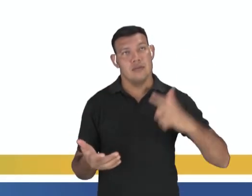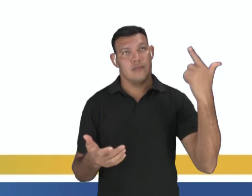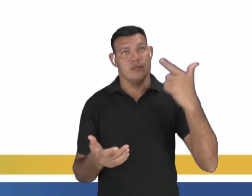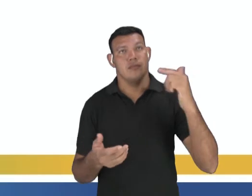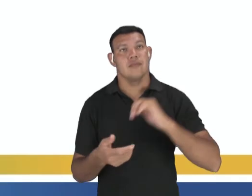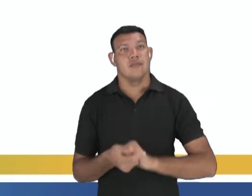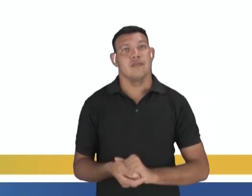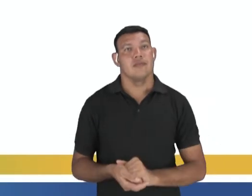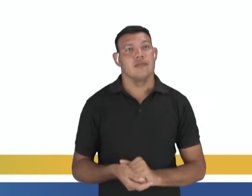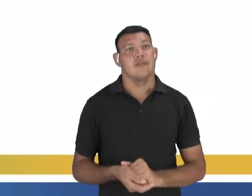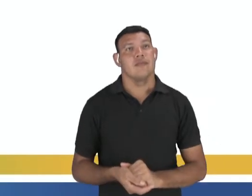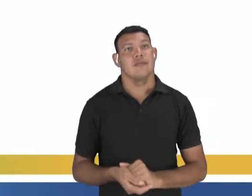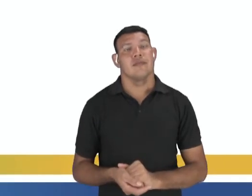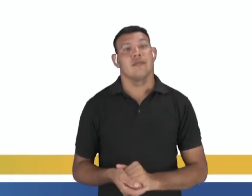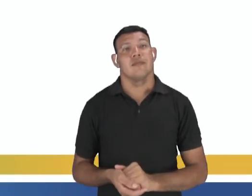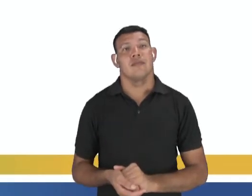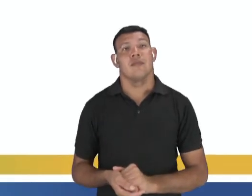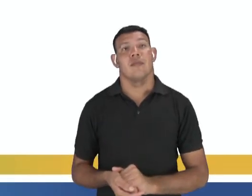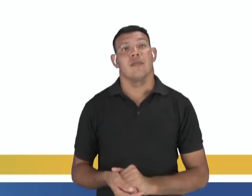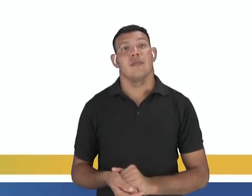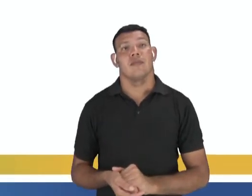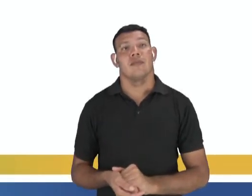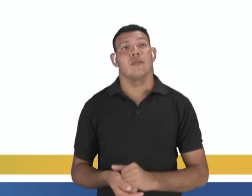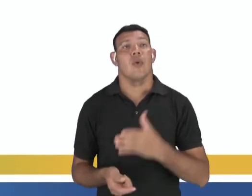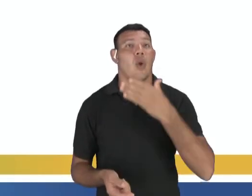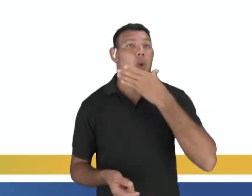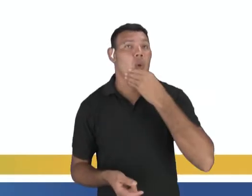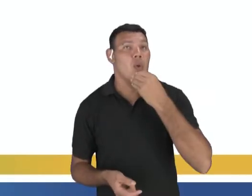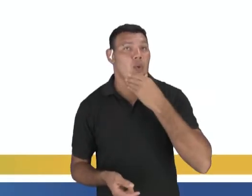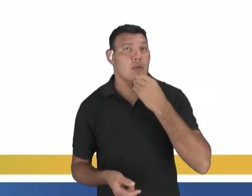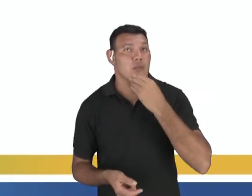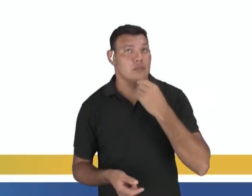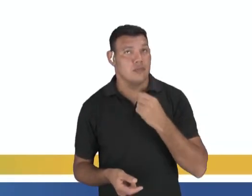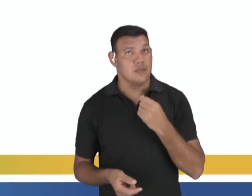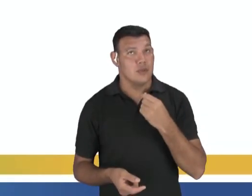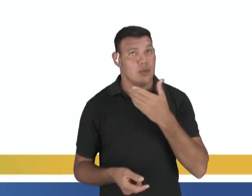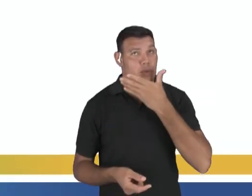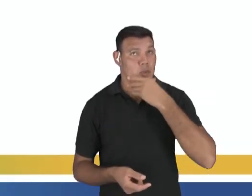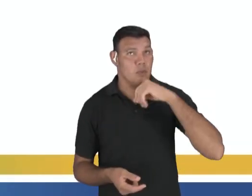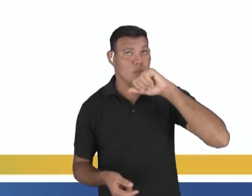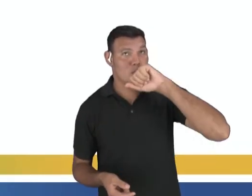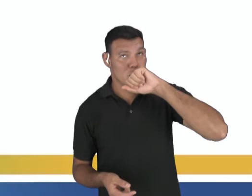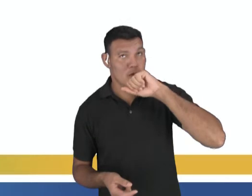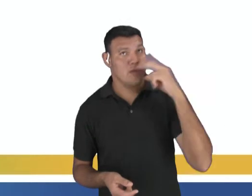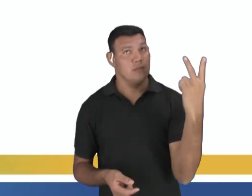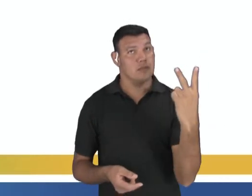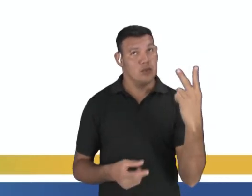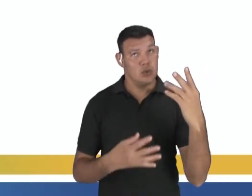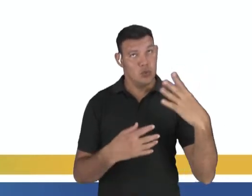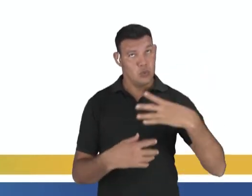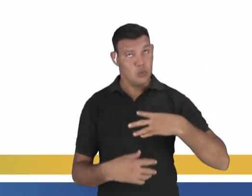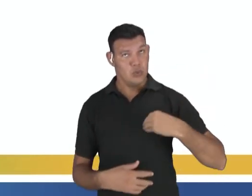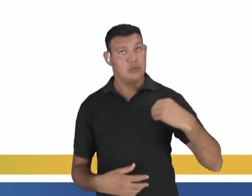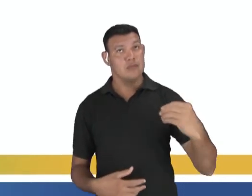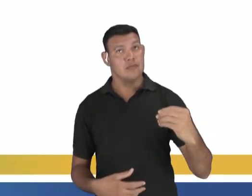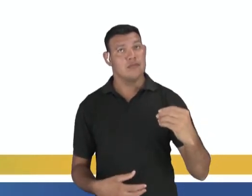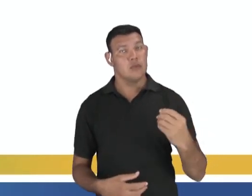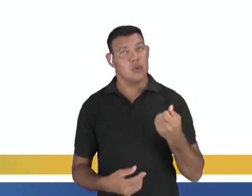Vamos ao exercício 2. Um senhor, pai de 2 filhos, deseja comprar 2 terrenos, um para cada